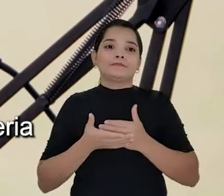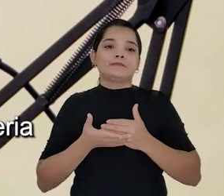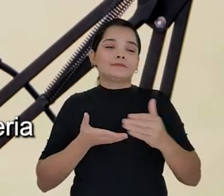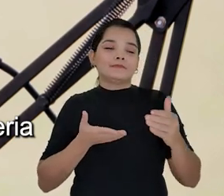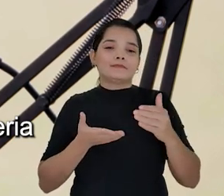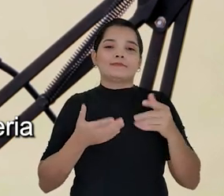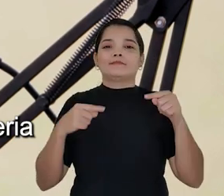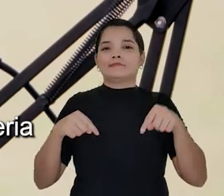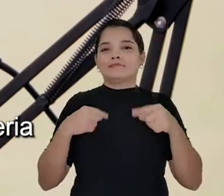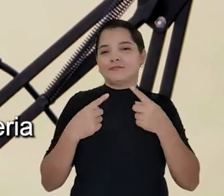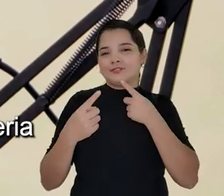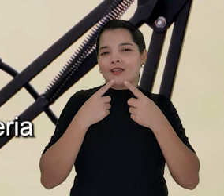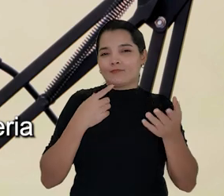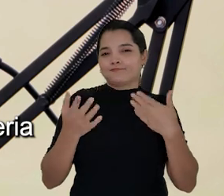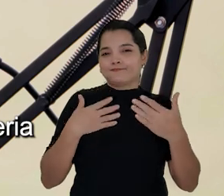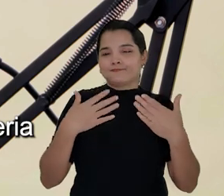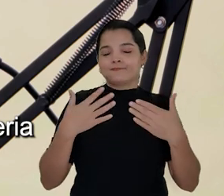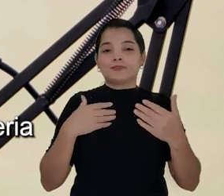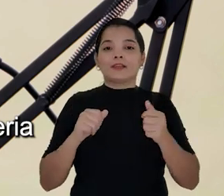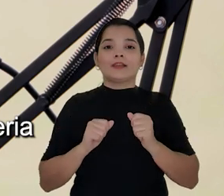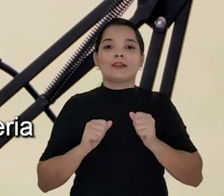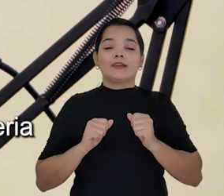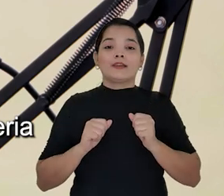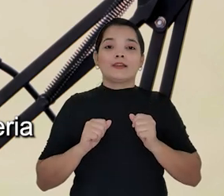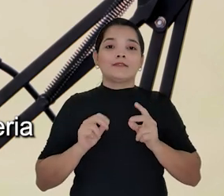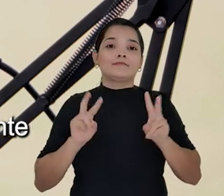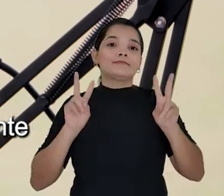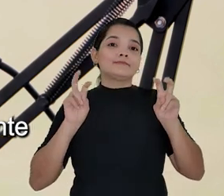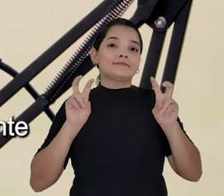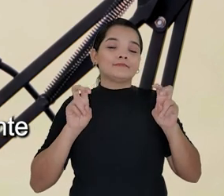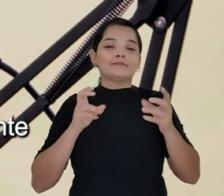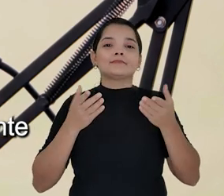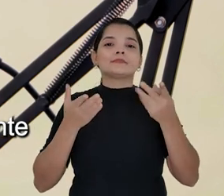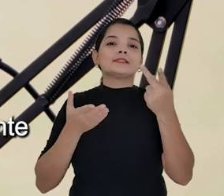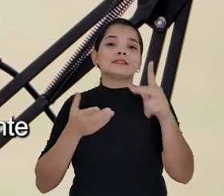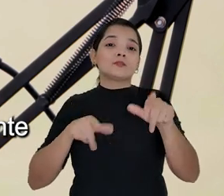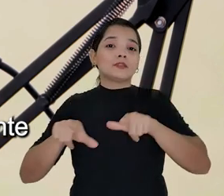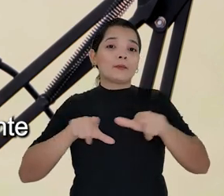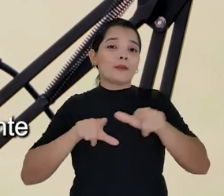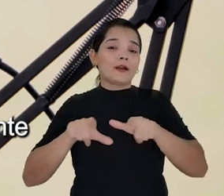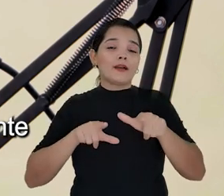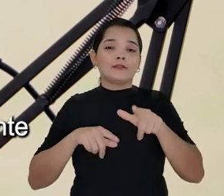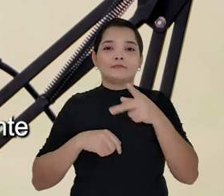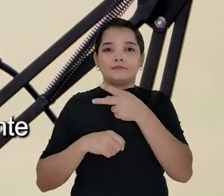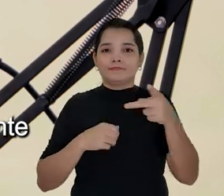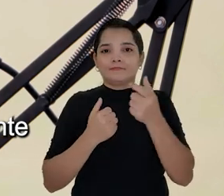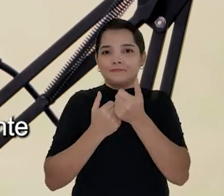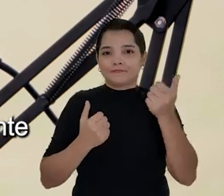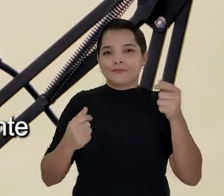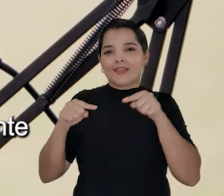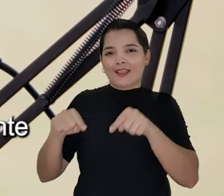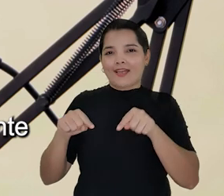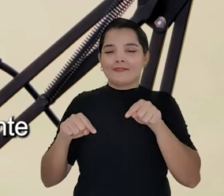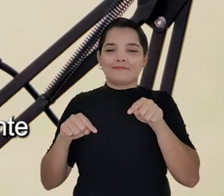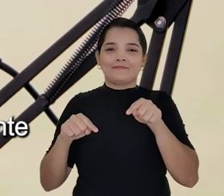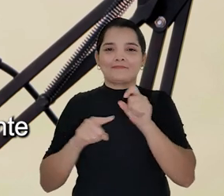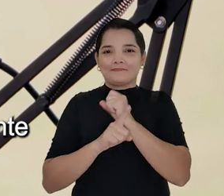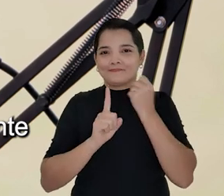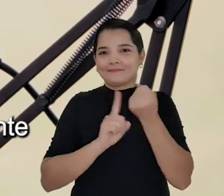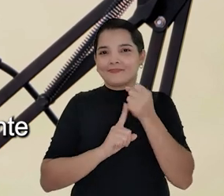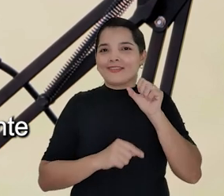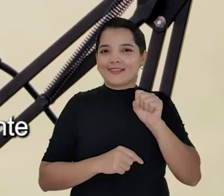começar o nosso frene falando um pouco sobre o seu trabalho como vice-presidente lá na sbpc